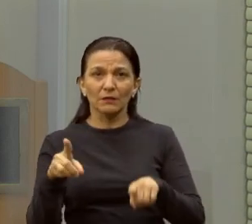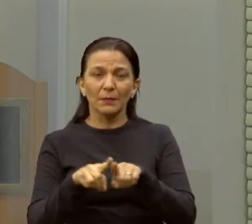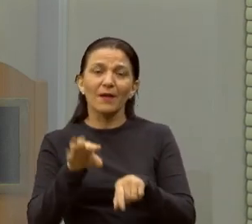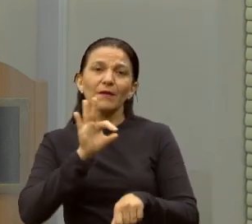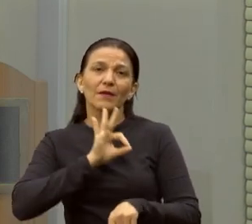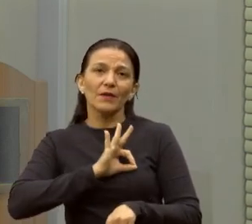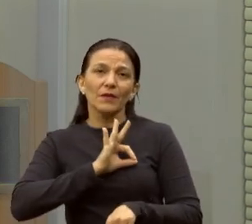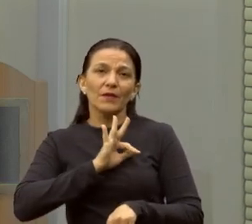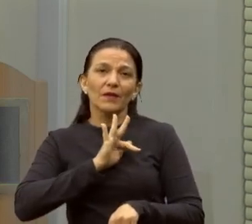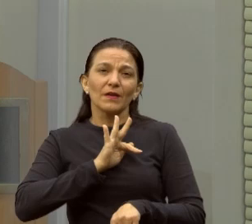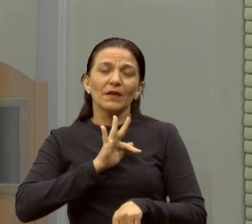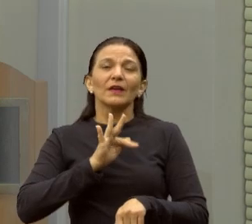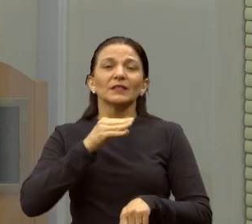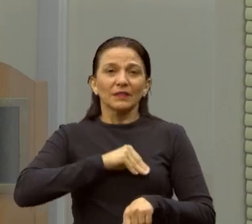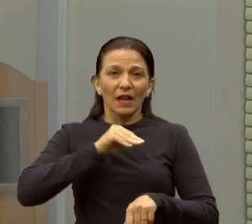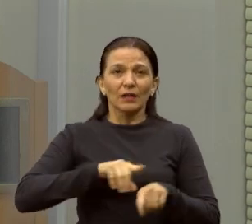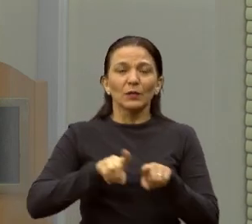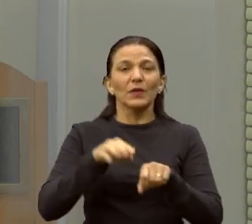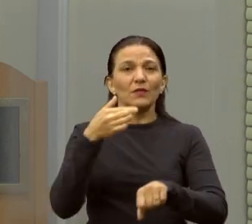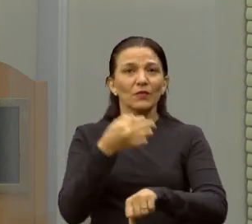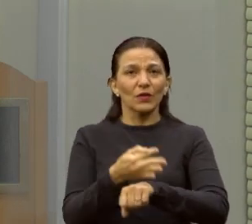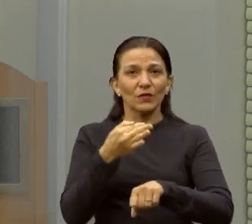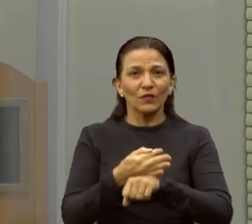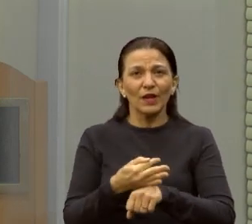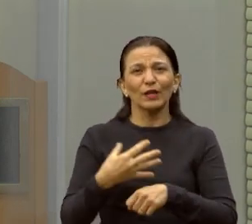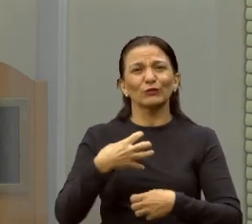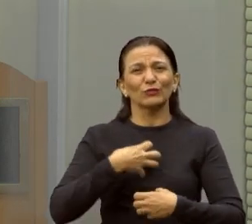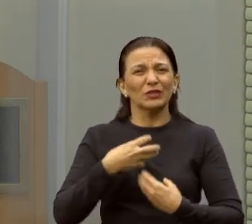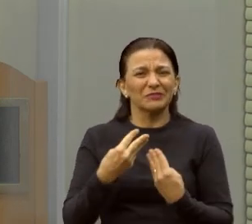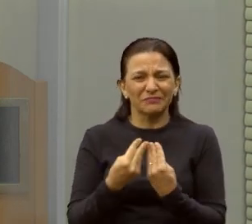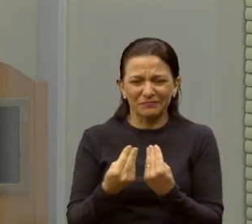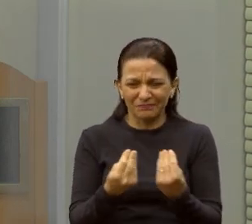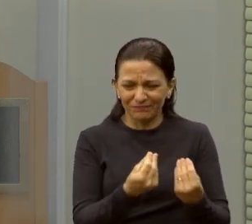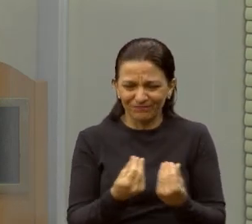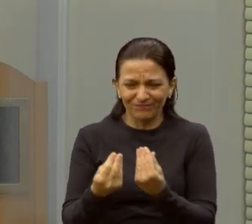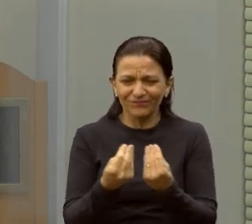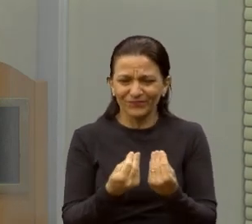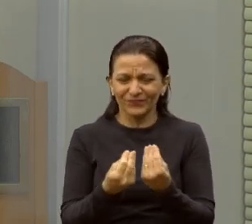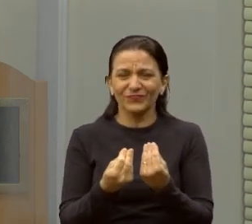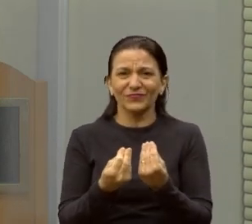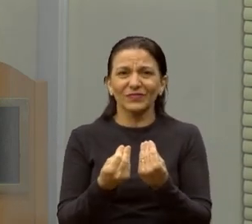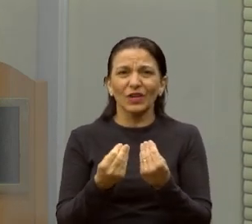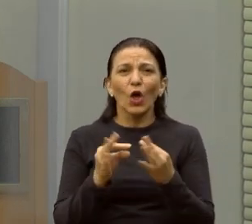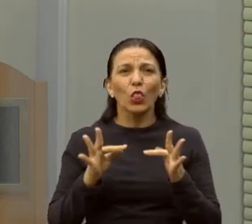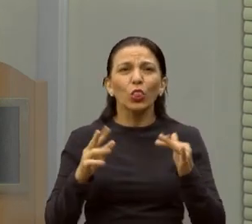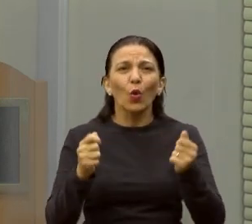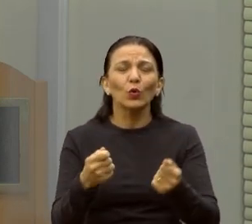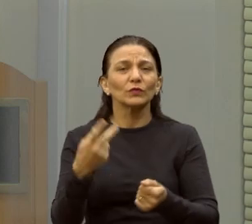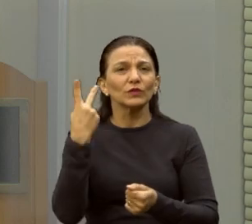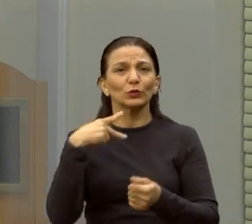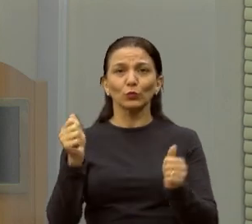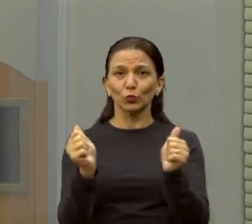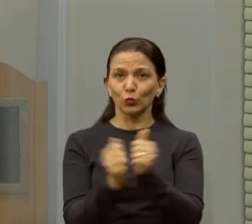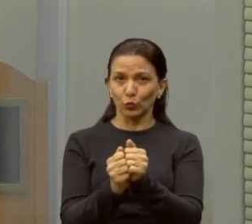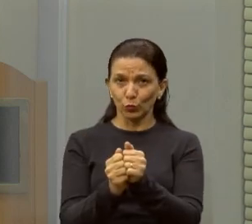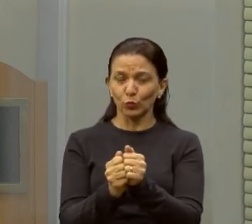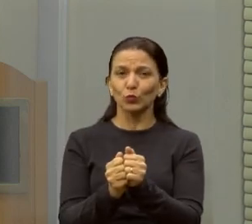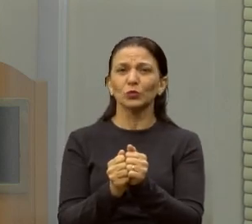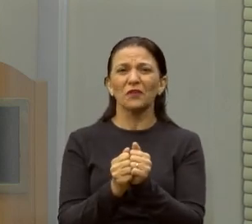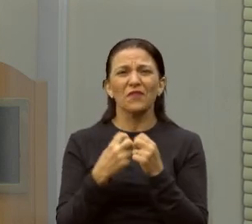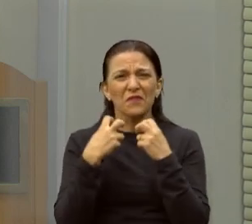maneira rasteira tentou colocar todos os vereadores dessa casa no mesmo bojo e isso causou um